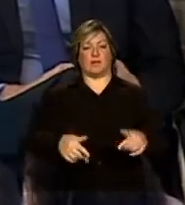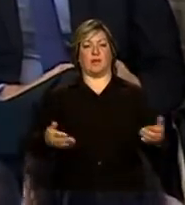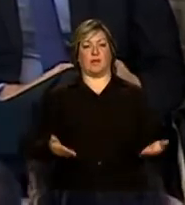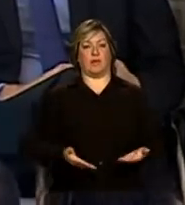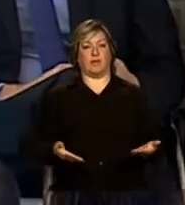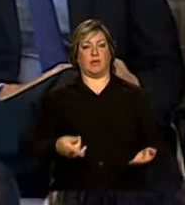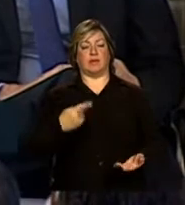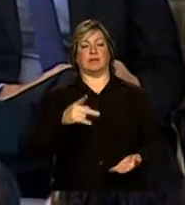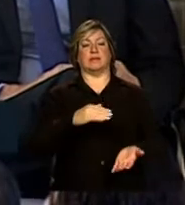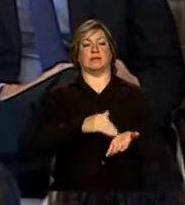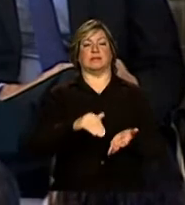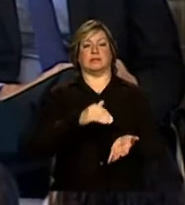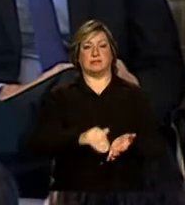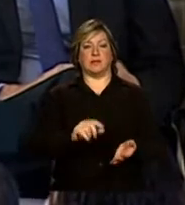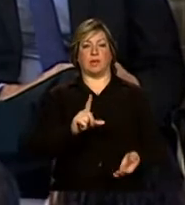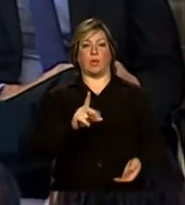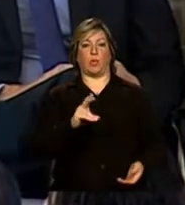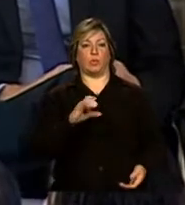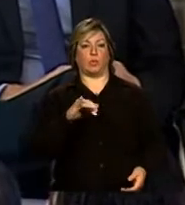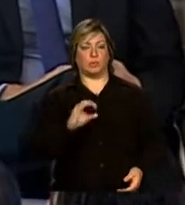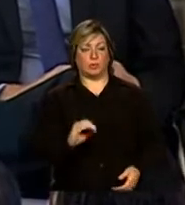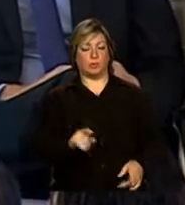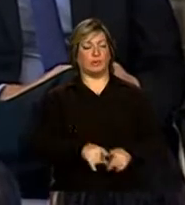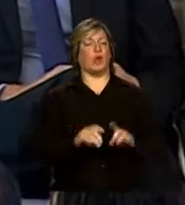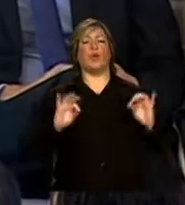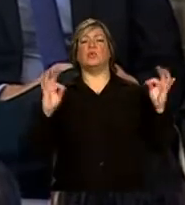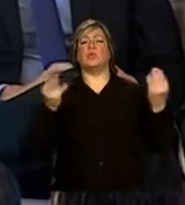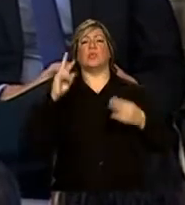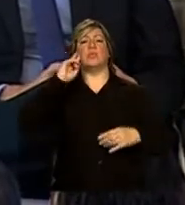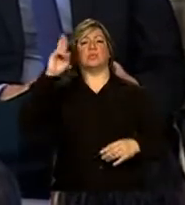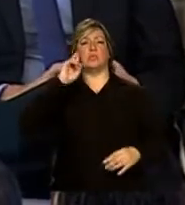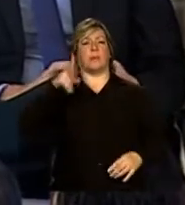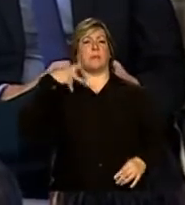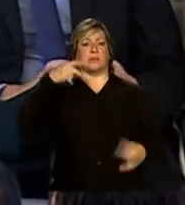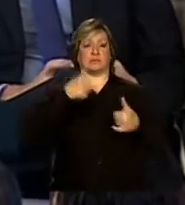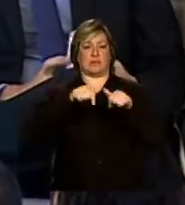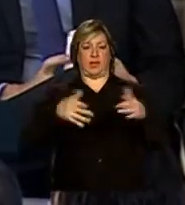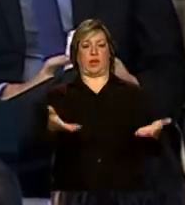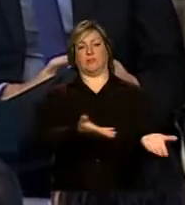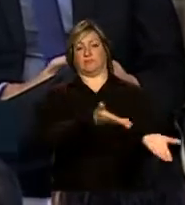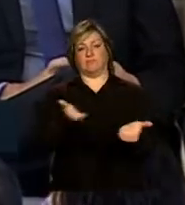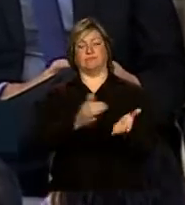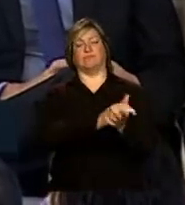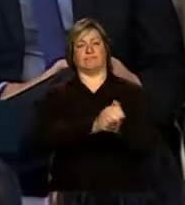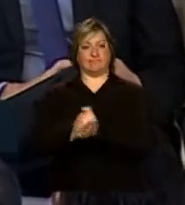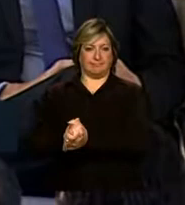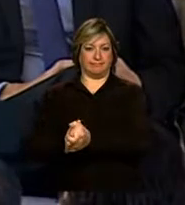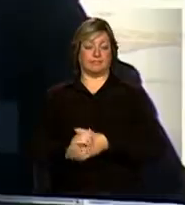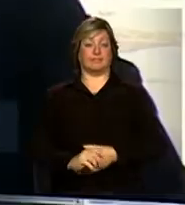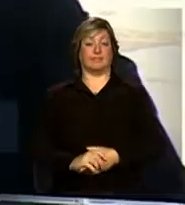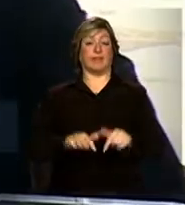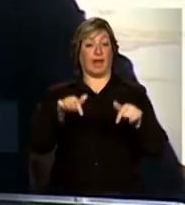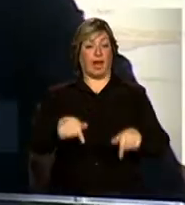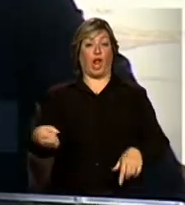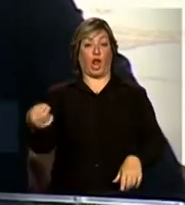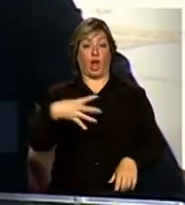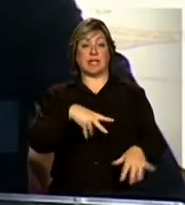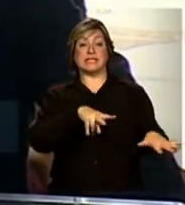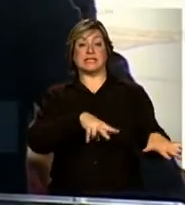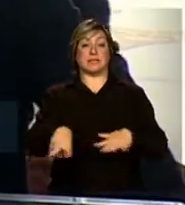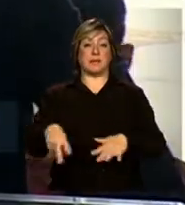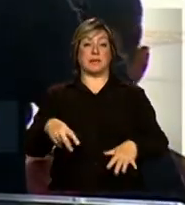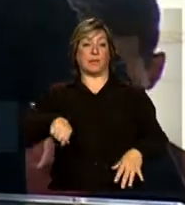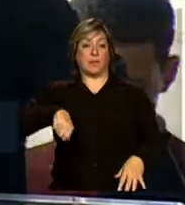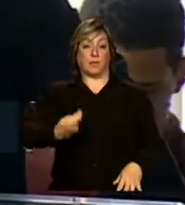seu secretário Lúcio Valadão todas as autoridades aqui presentes nessa nona semana do peixe